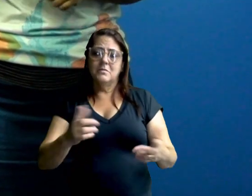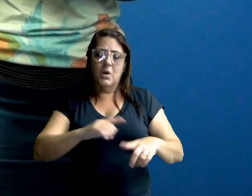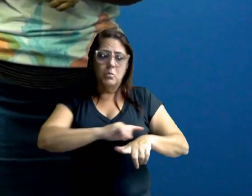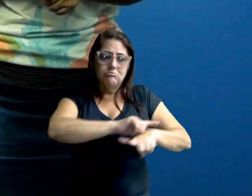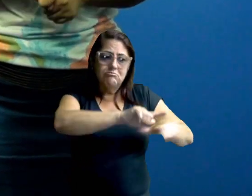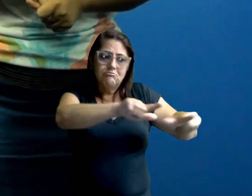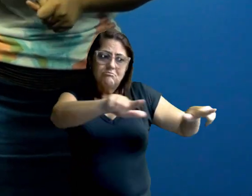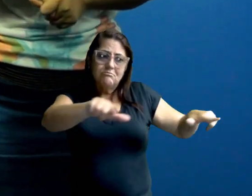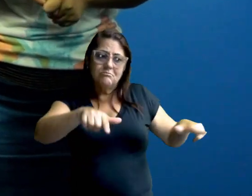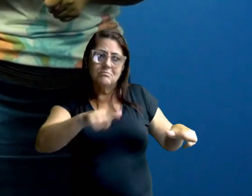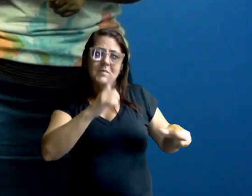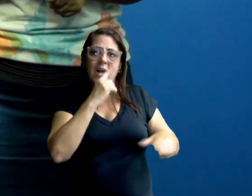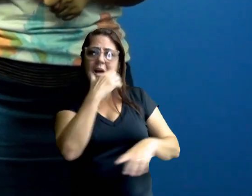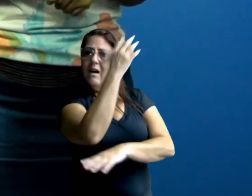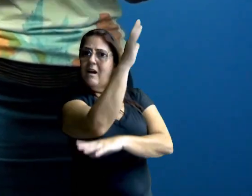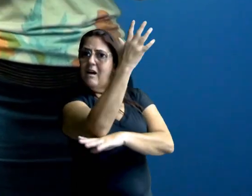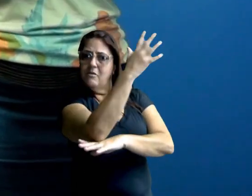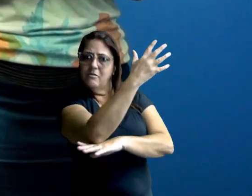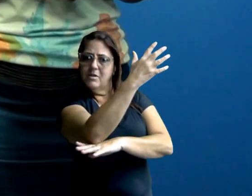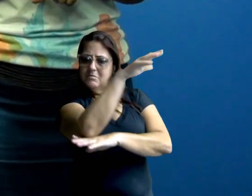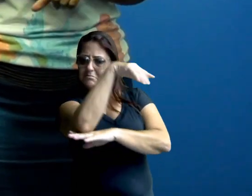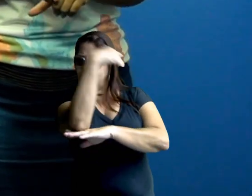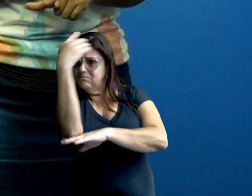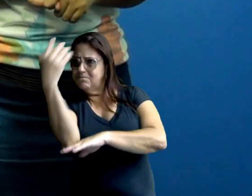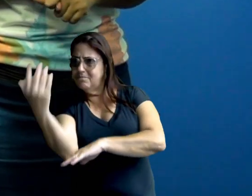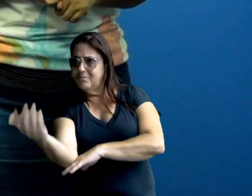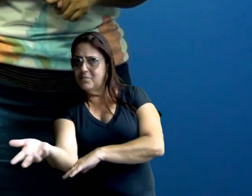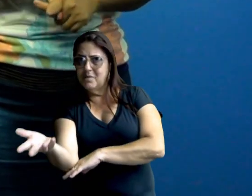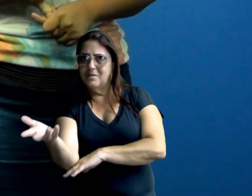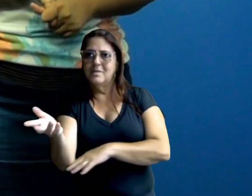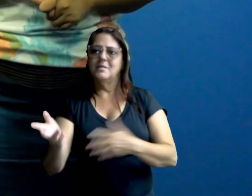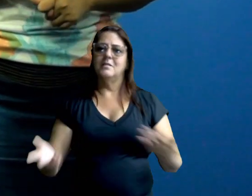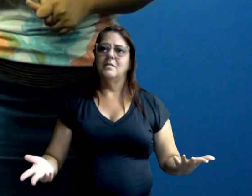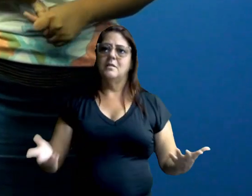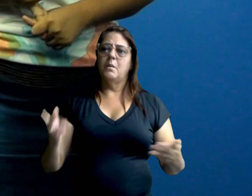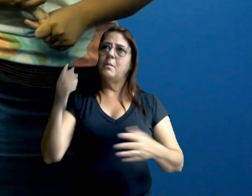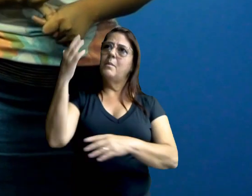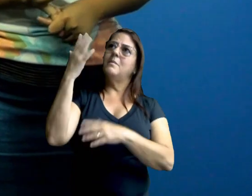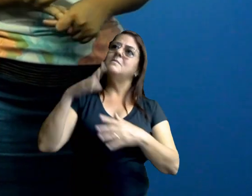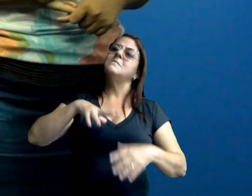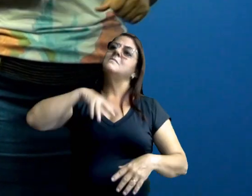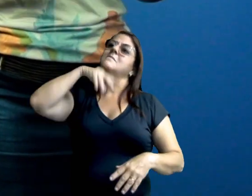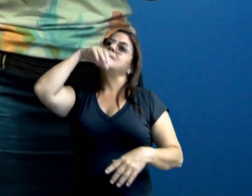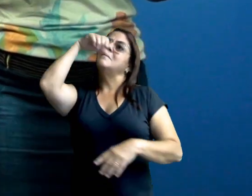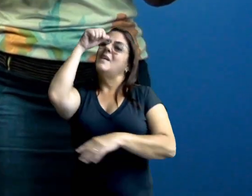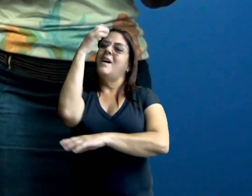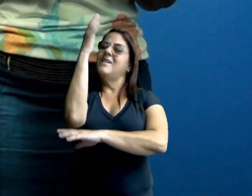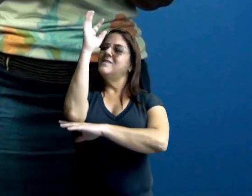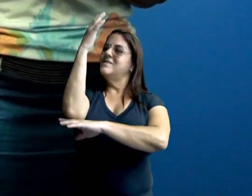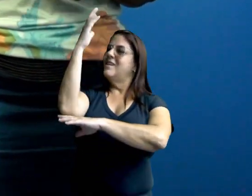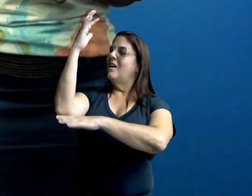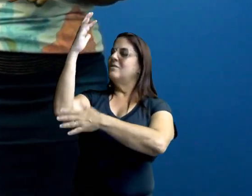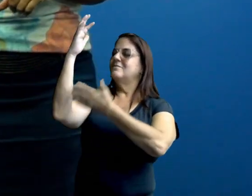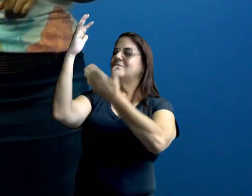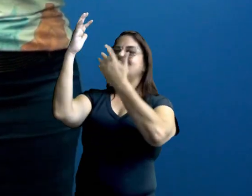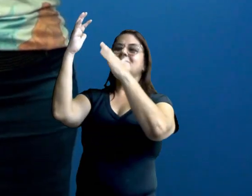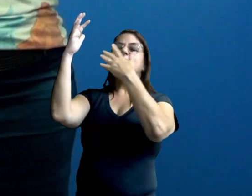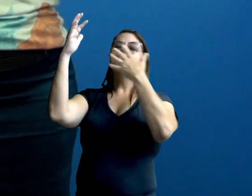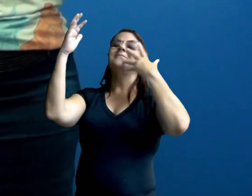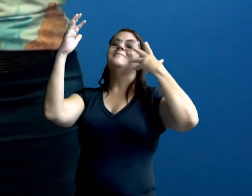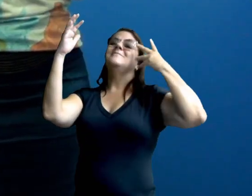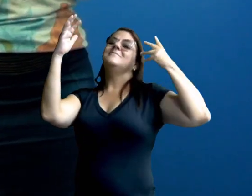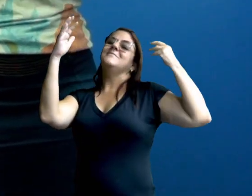desmatamento, que é a retirada de árvores daquele local. As árvores, elas servem para a gente respirar, as árvores servem